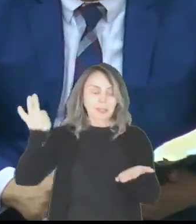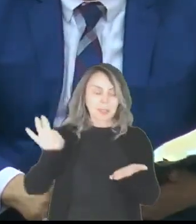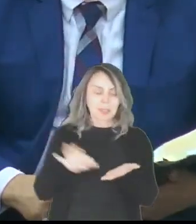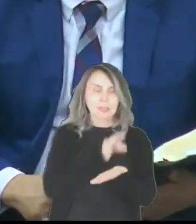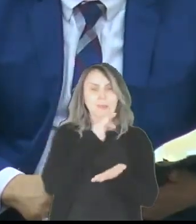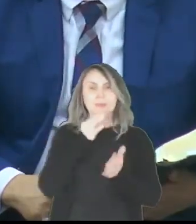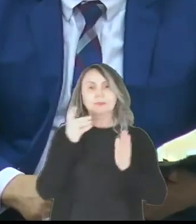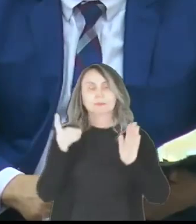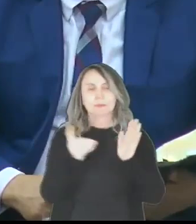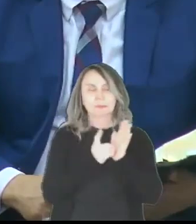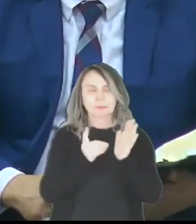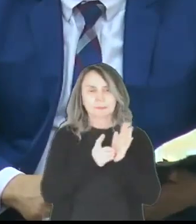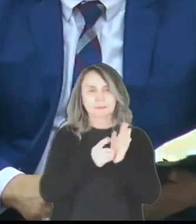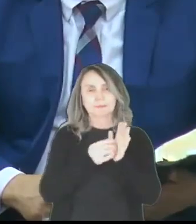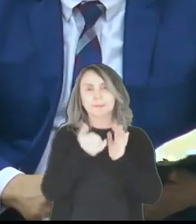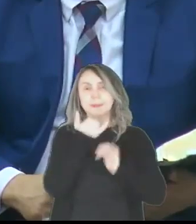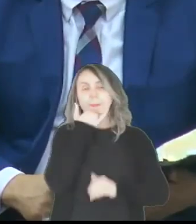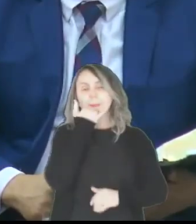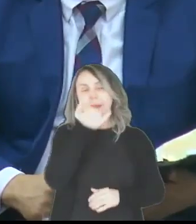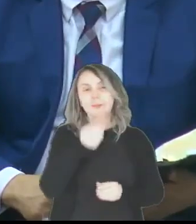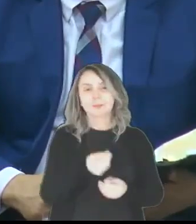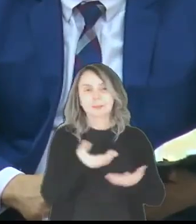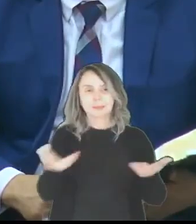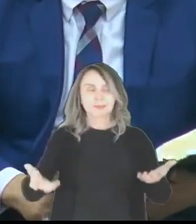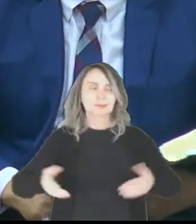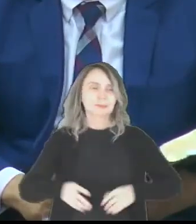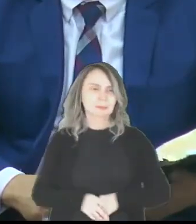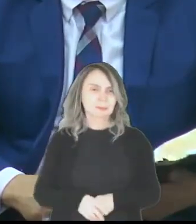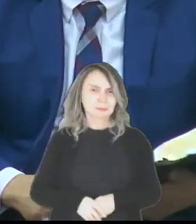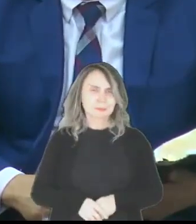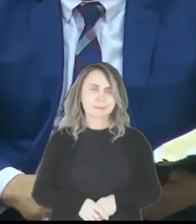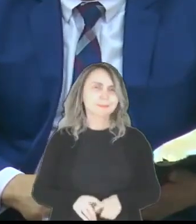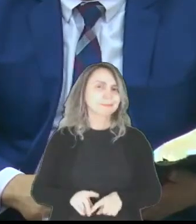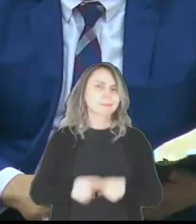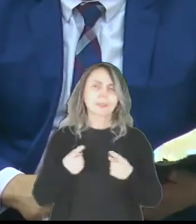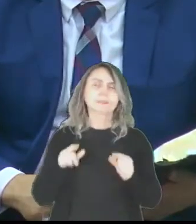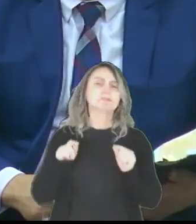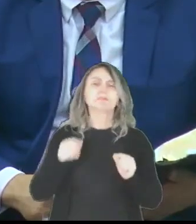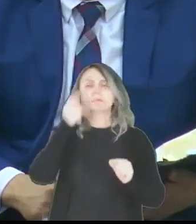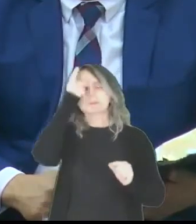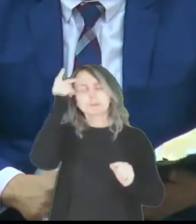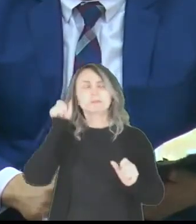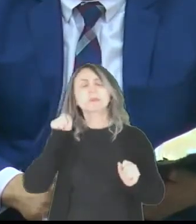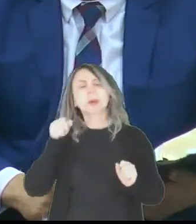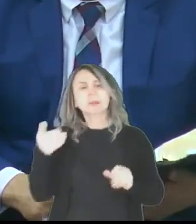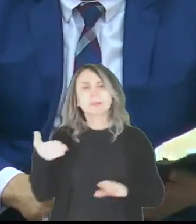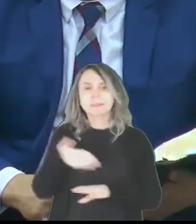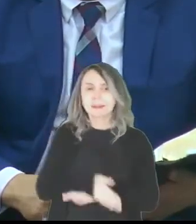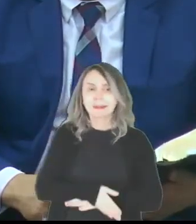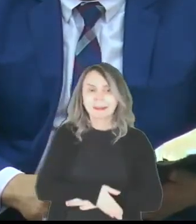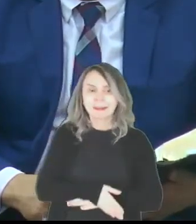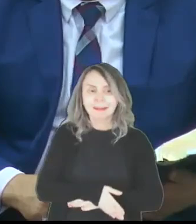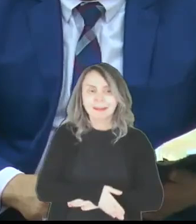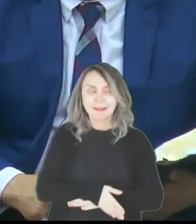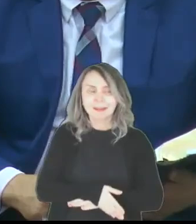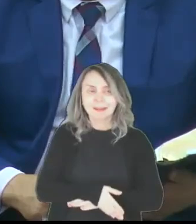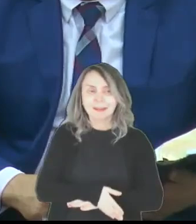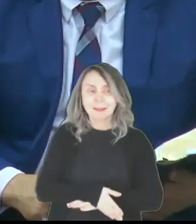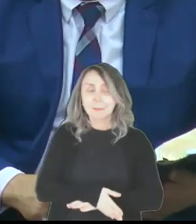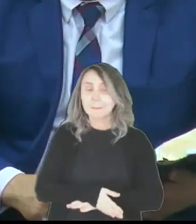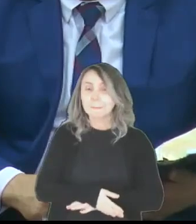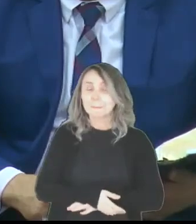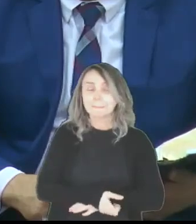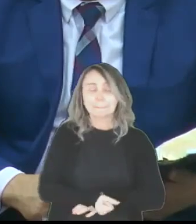Deus. Agora eu fico pensando, e quem não pode ir lá? Louvado seja o nome do Senhor. Aleluia. Glória a Deus. Milhões e